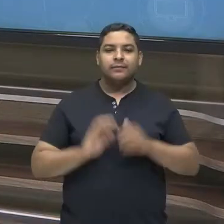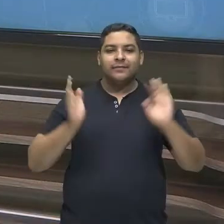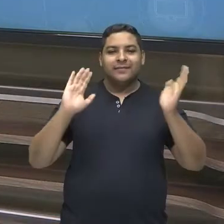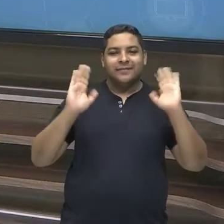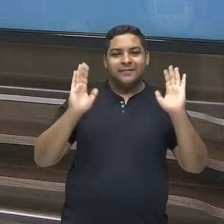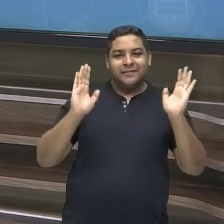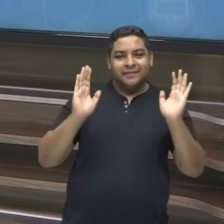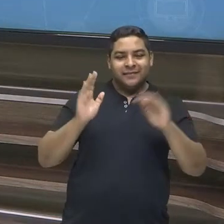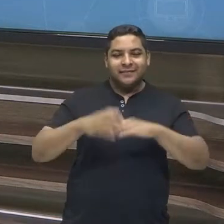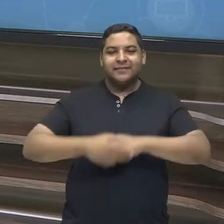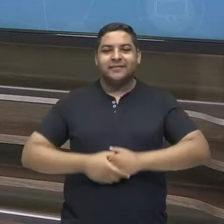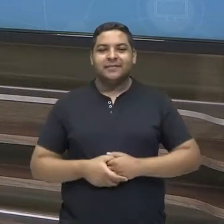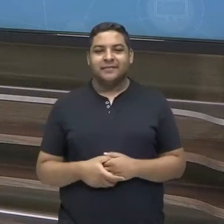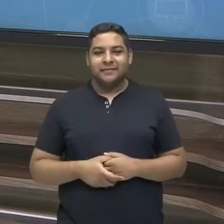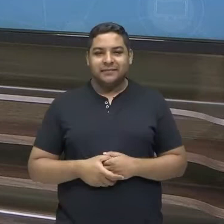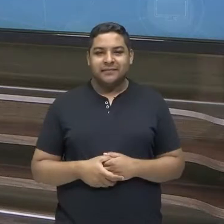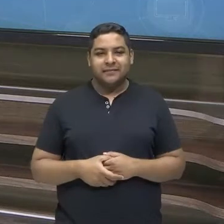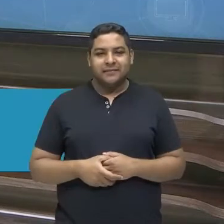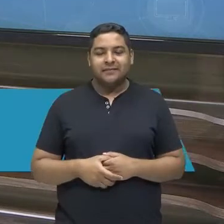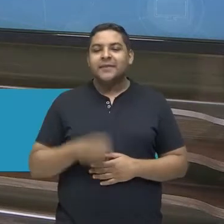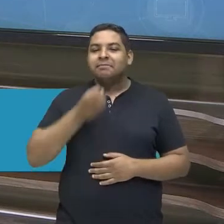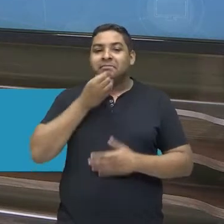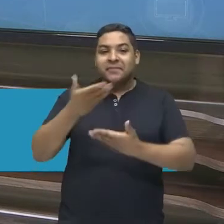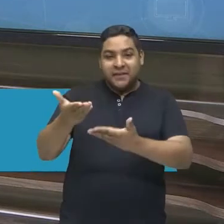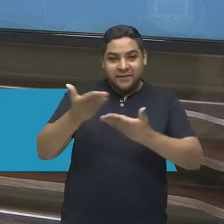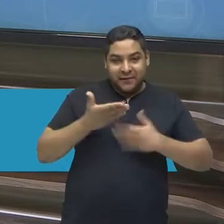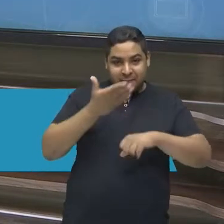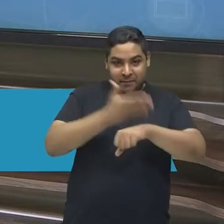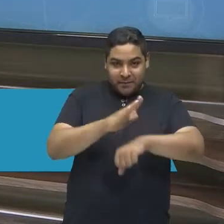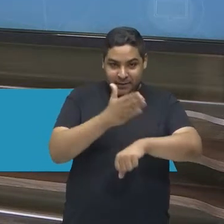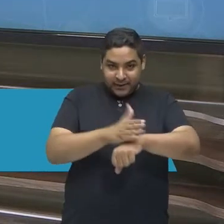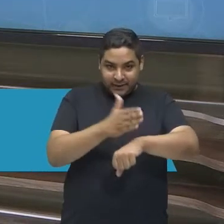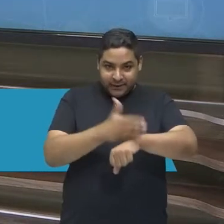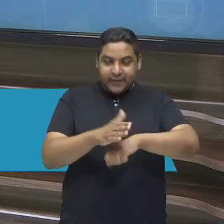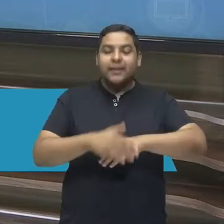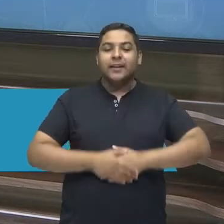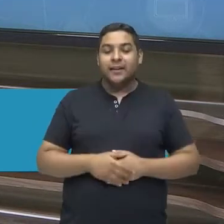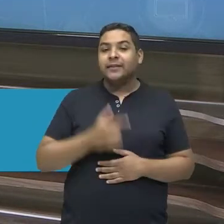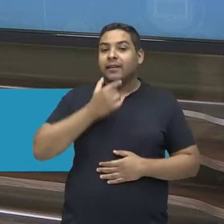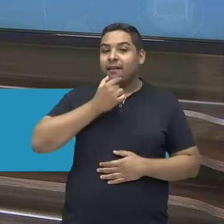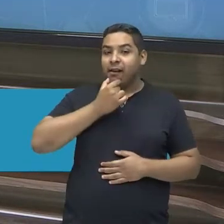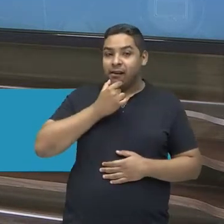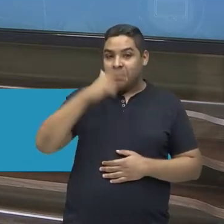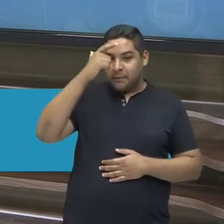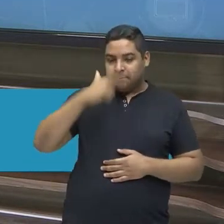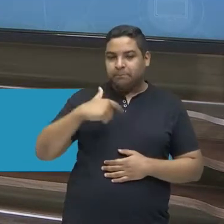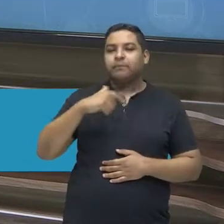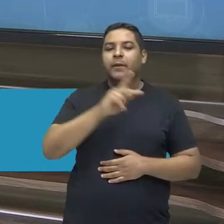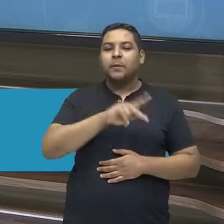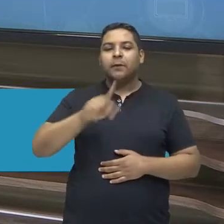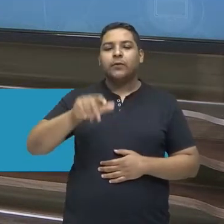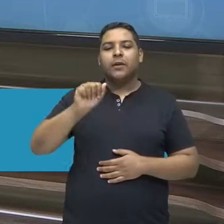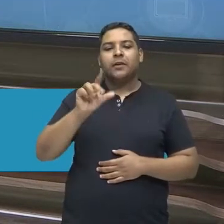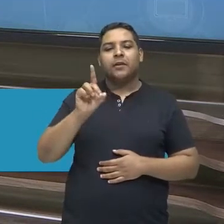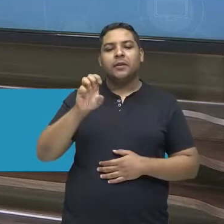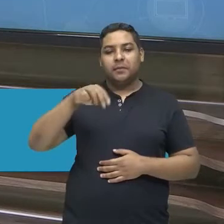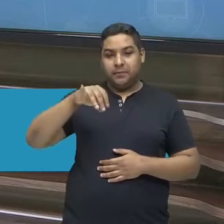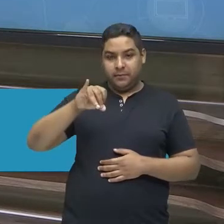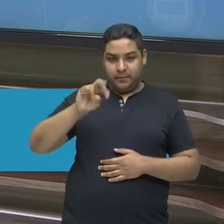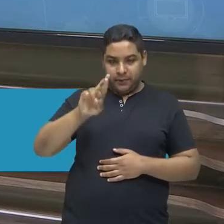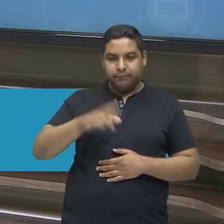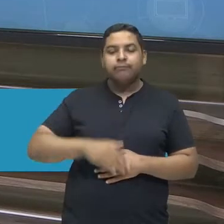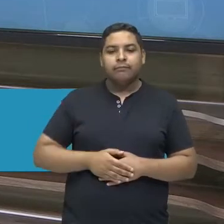Hello students, teachers, welcome! Bem-vindo aí ao nosso Praticando de Língua Inglesa. Sou o teacher Ademir Ribeiro. Eu vou ficar aí com vocês então durante